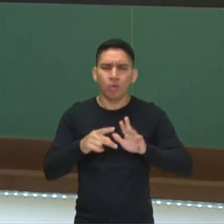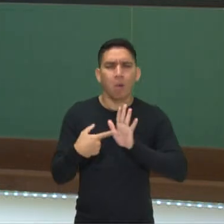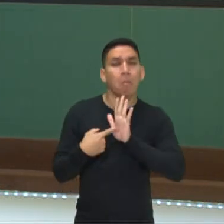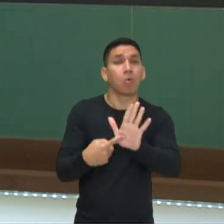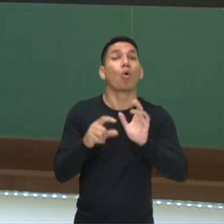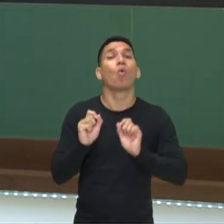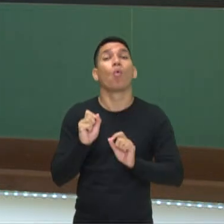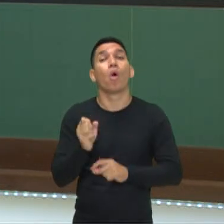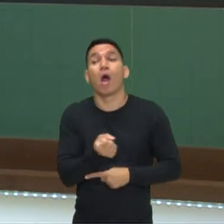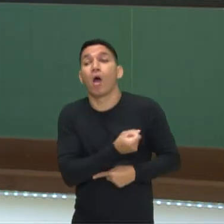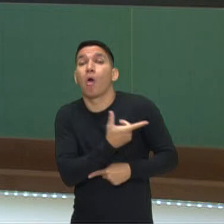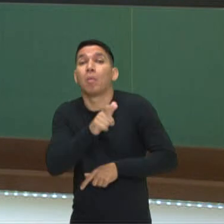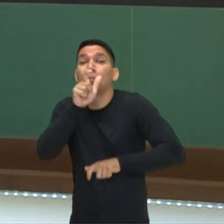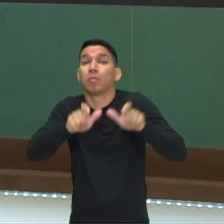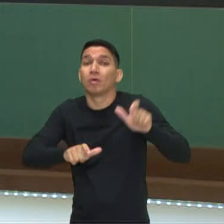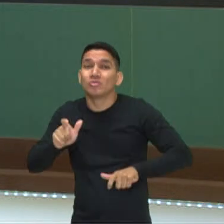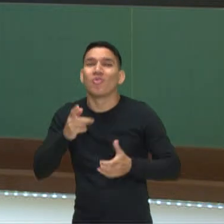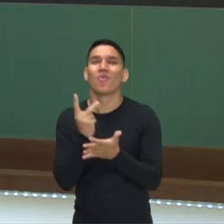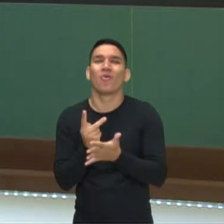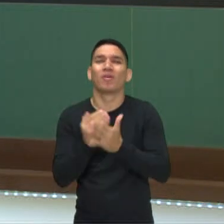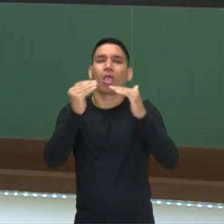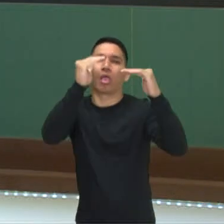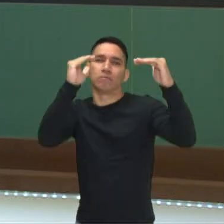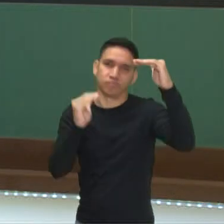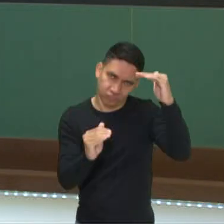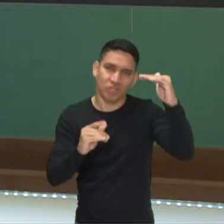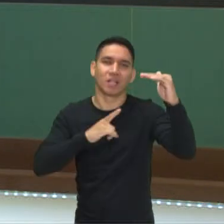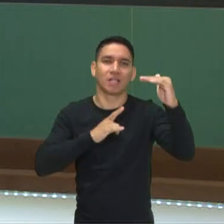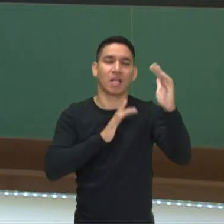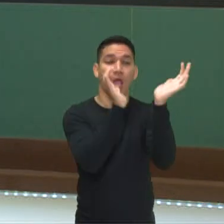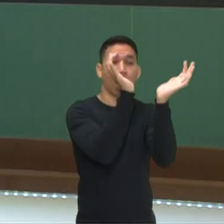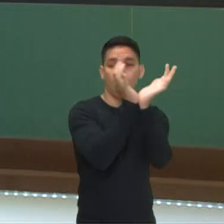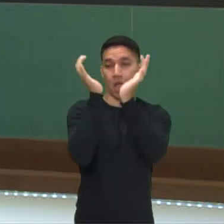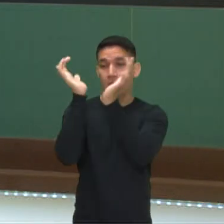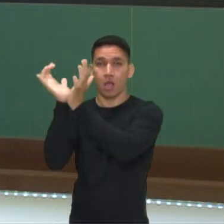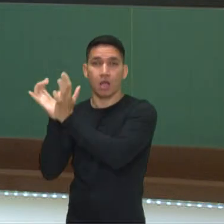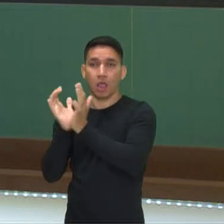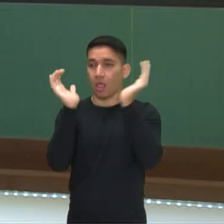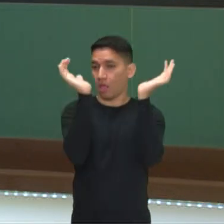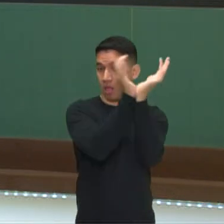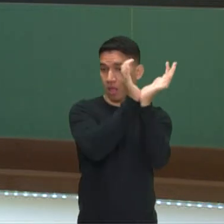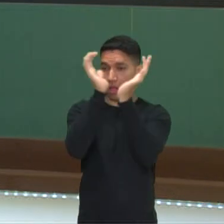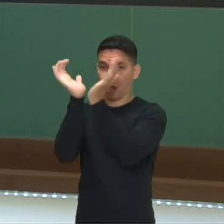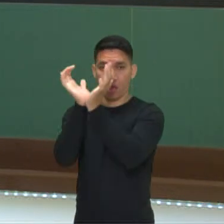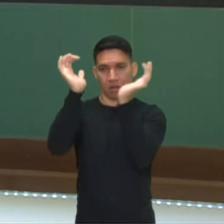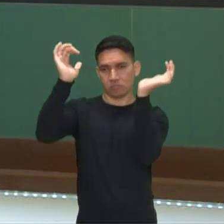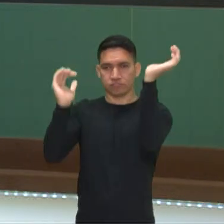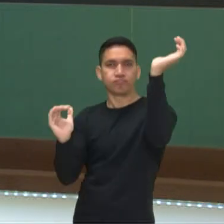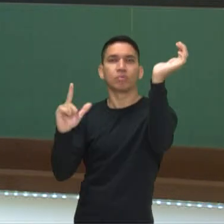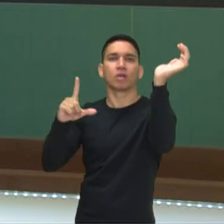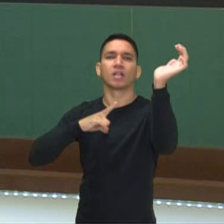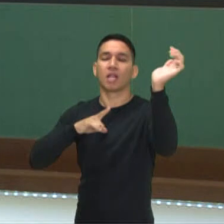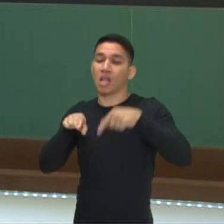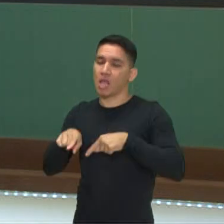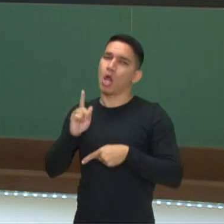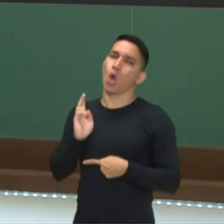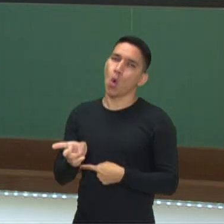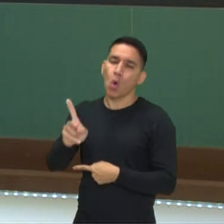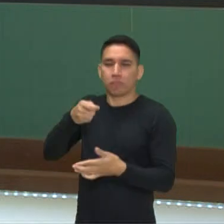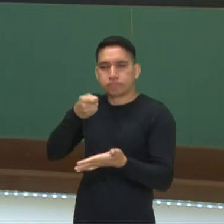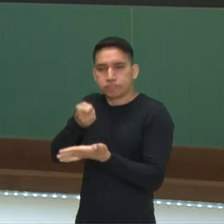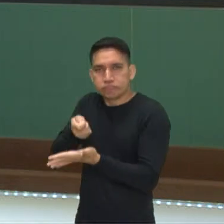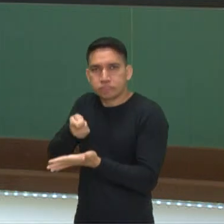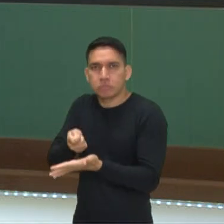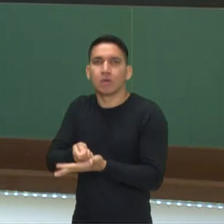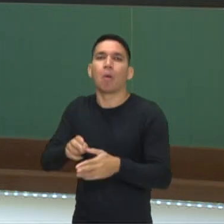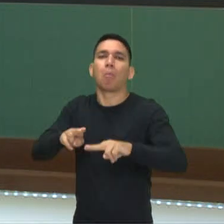que continuam sendo subalternas, você vai ter classes mais baixas que continuam sendo exploradas, que vai ser o caso